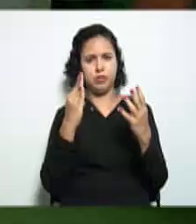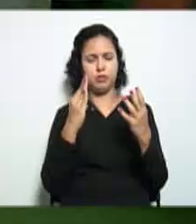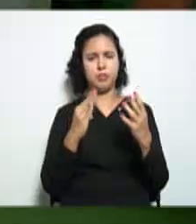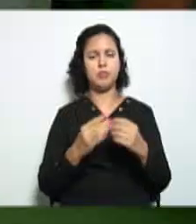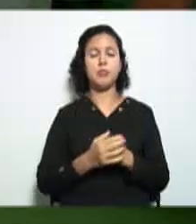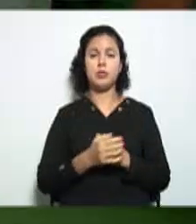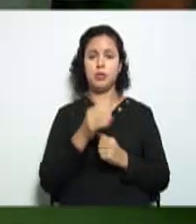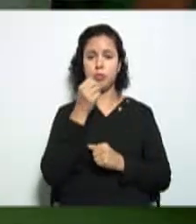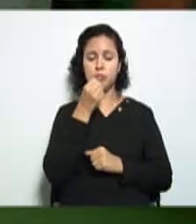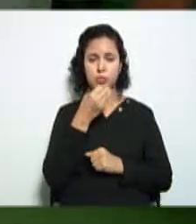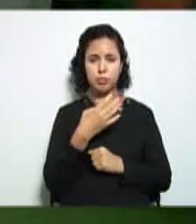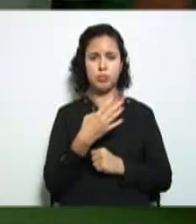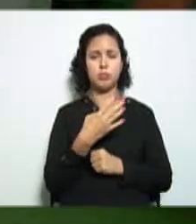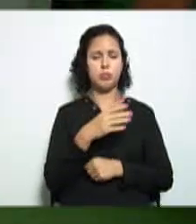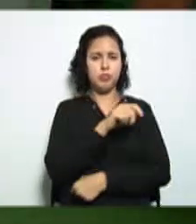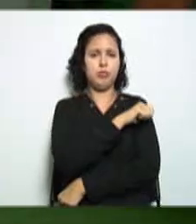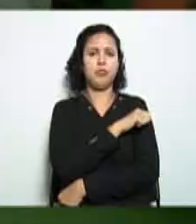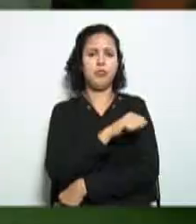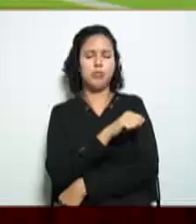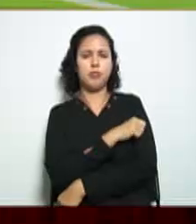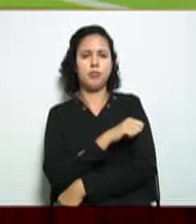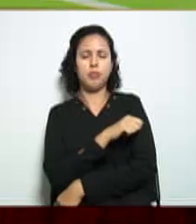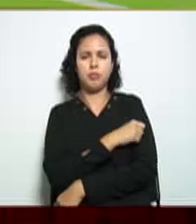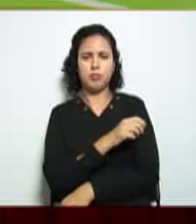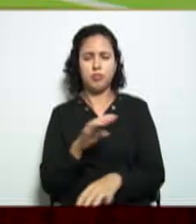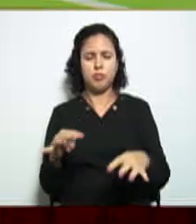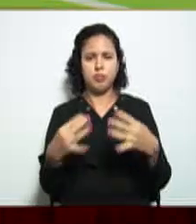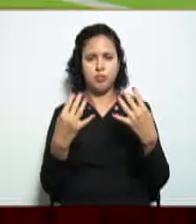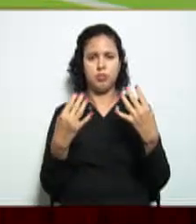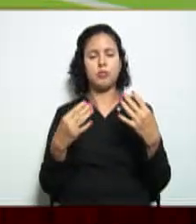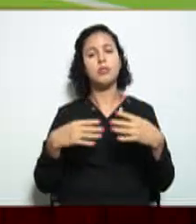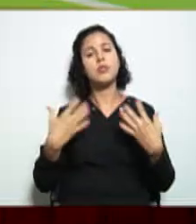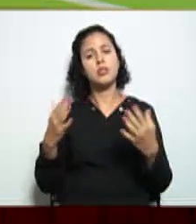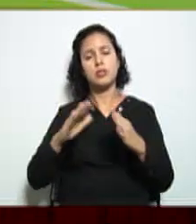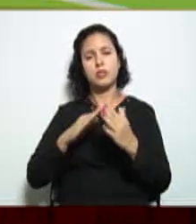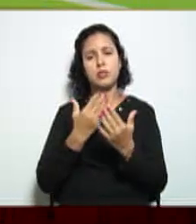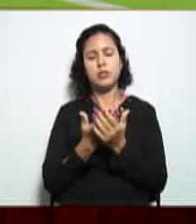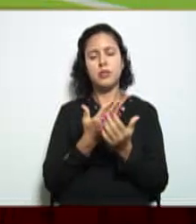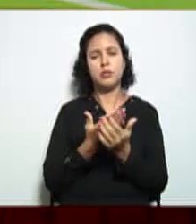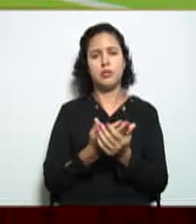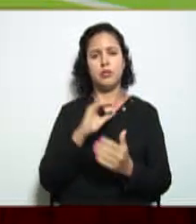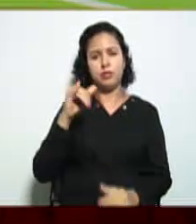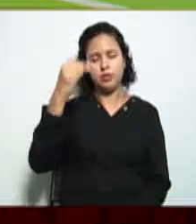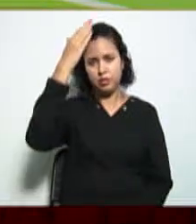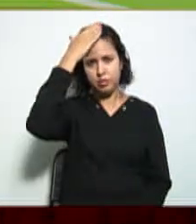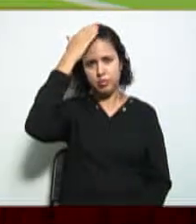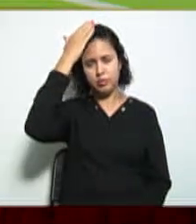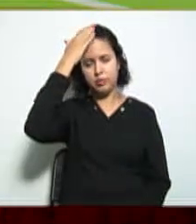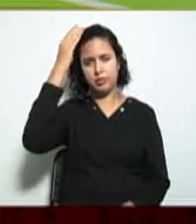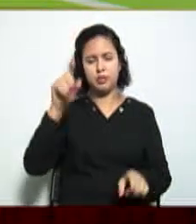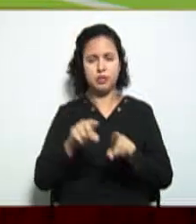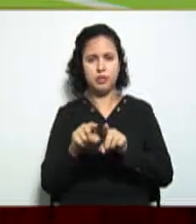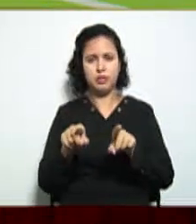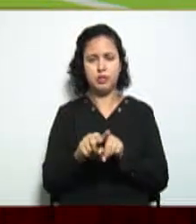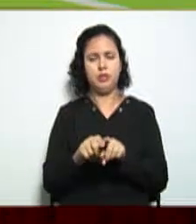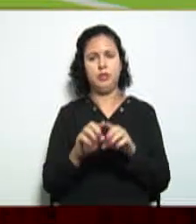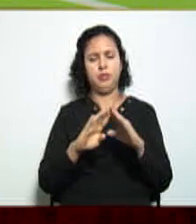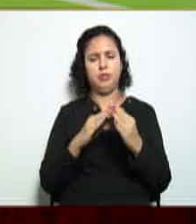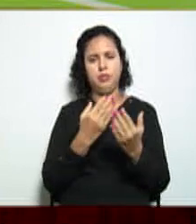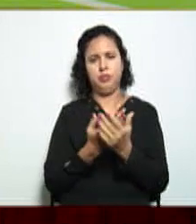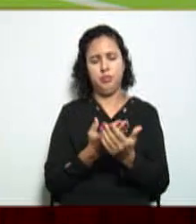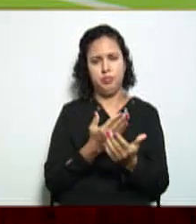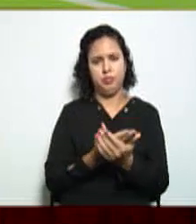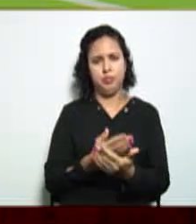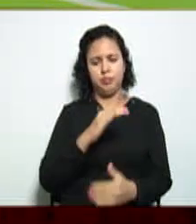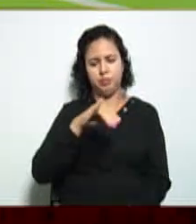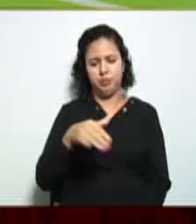estão acompanhando, né, professora? Isso, o pessoal da Escola Jorge Teixeira de Ji-Paraná, o pessoal da Escola Jaime Peixoto,